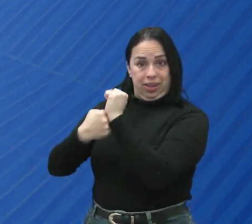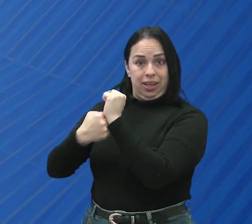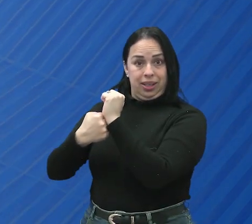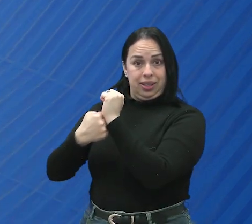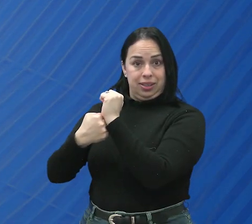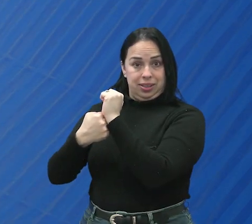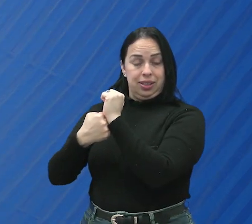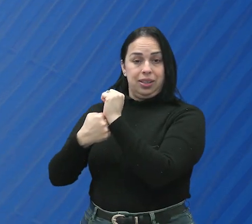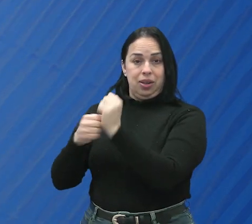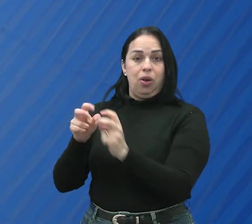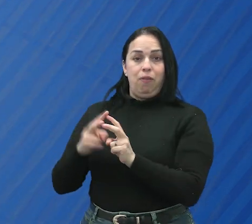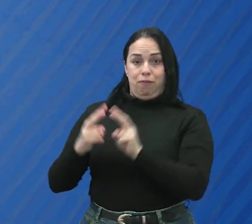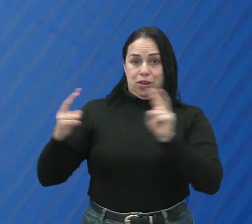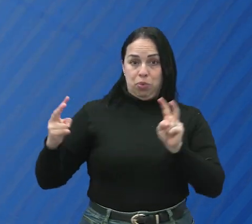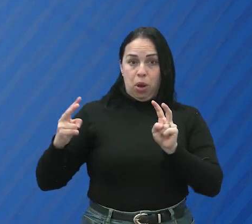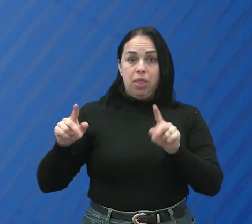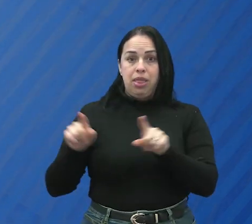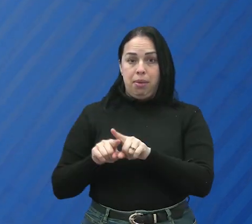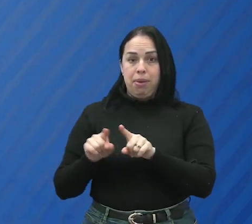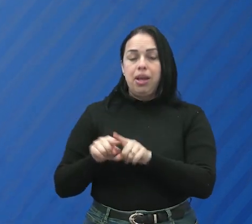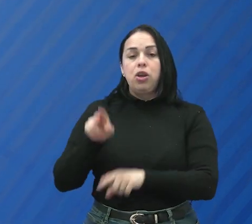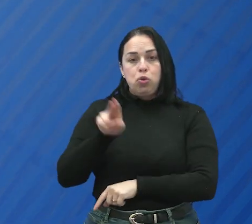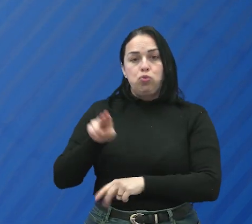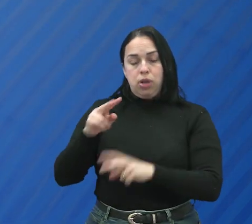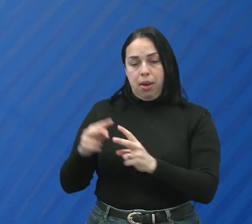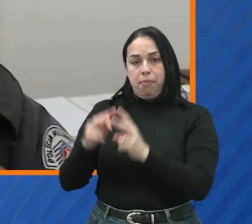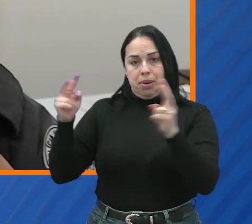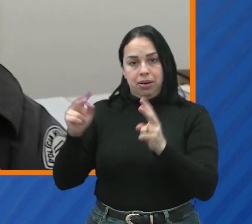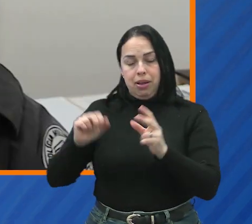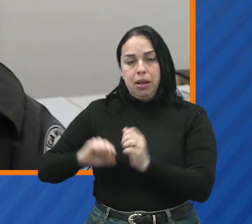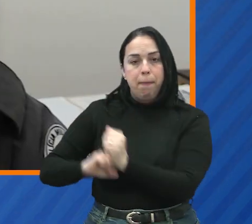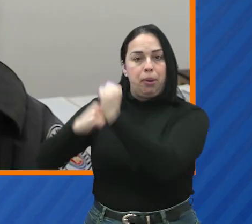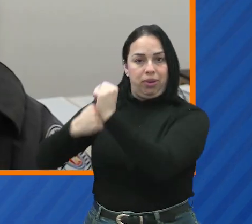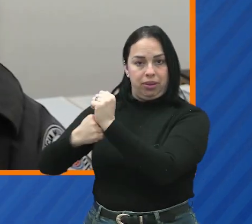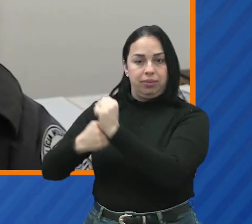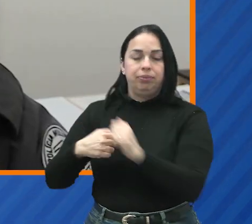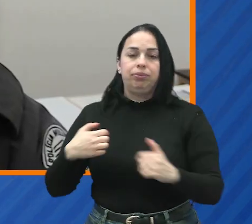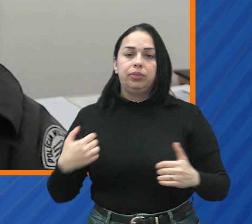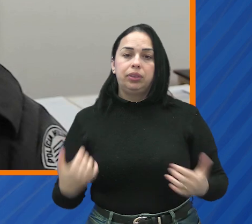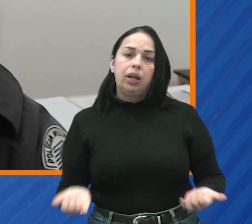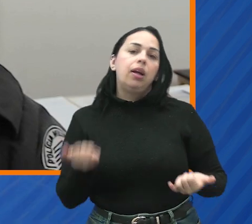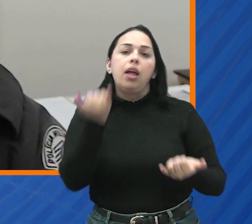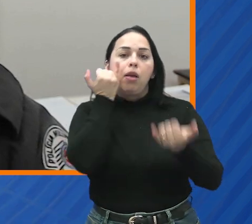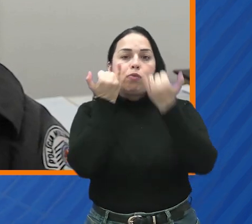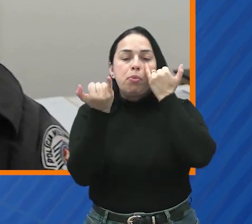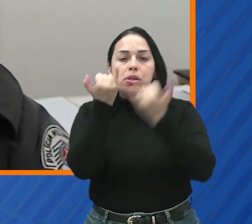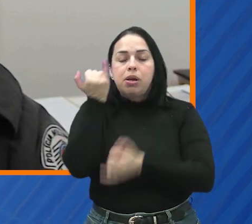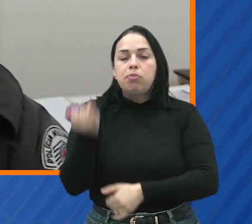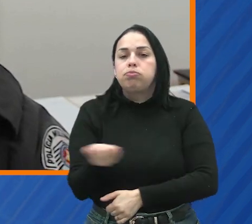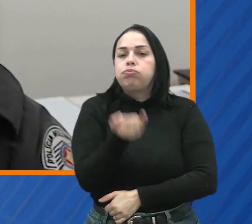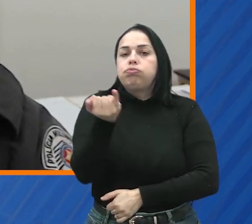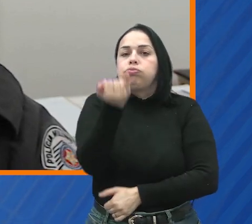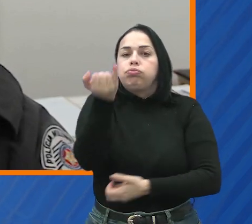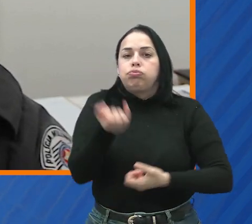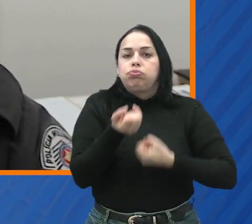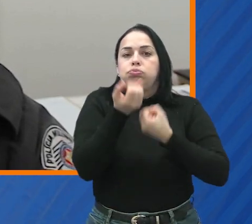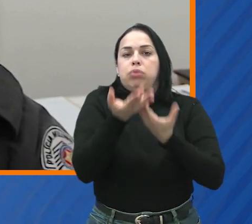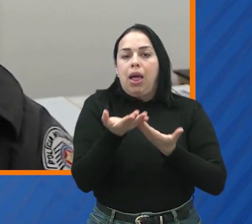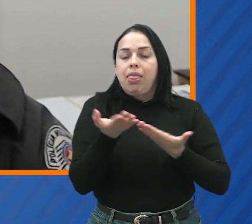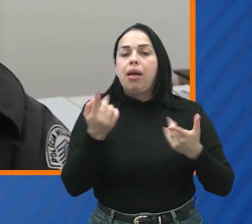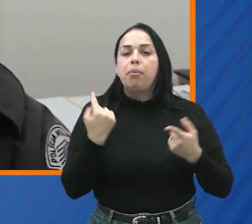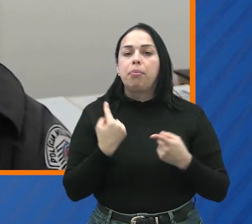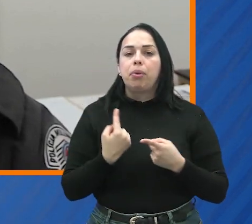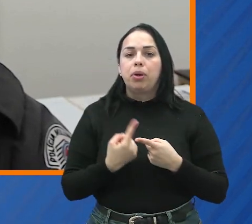remoto e habilite o botão Usar o bloqueio remoto. Eu acho que uma informação muito importante para a gente colocar